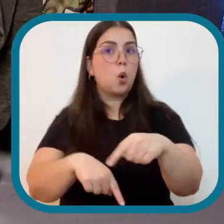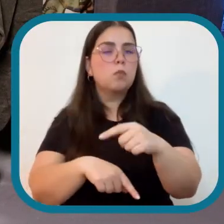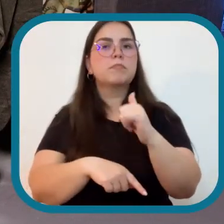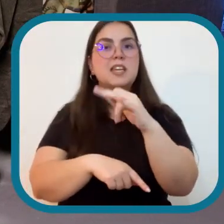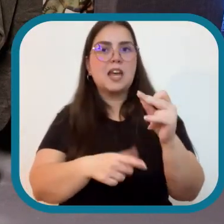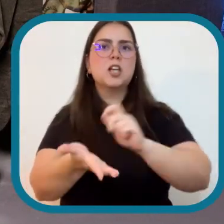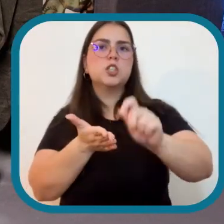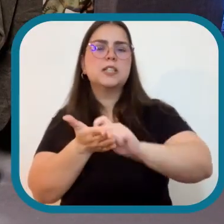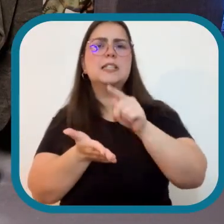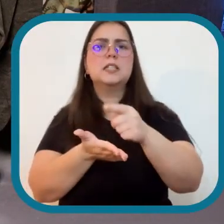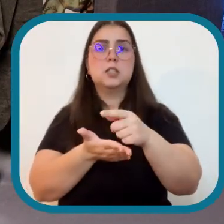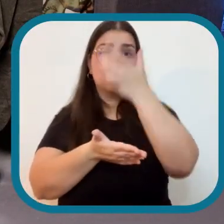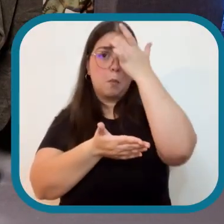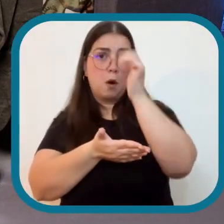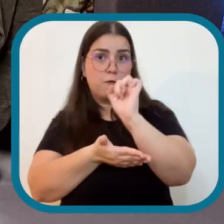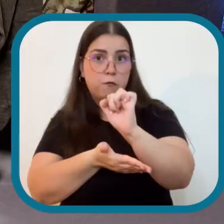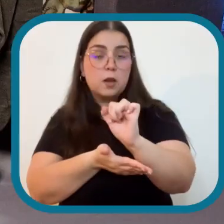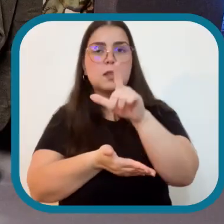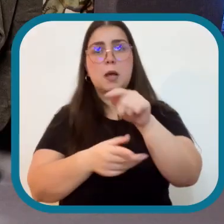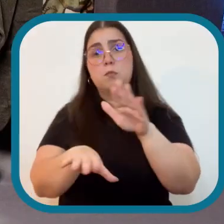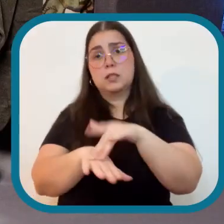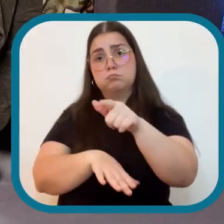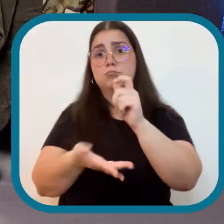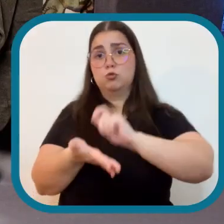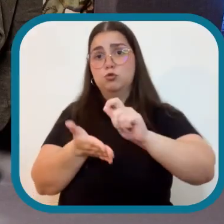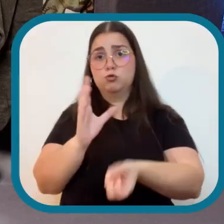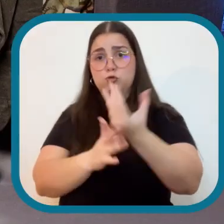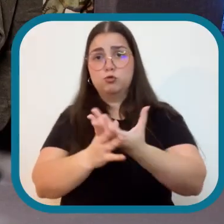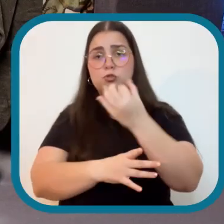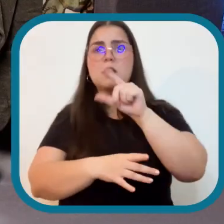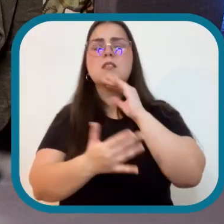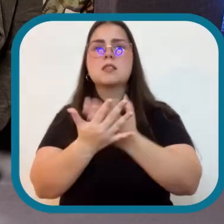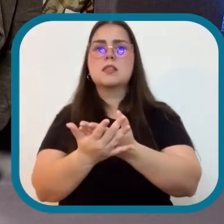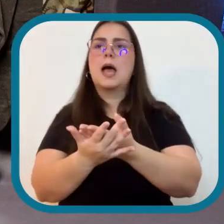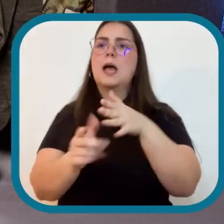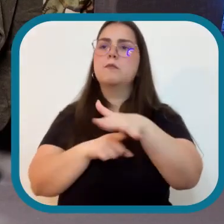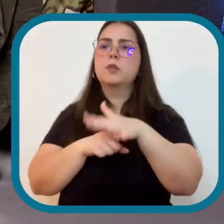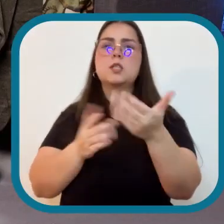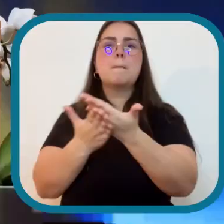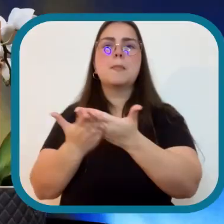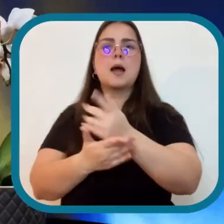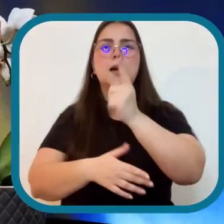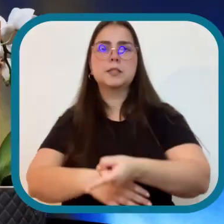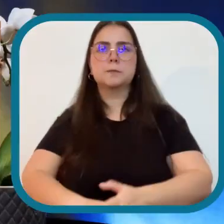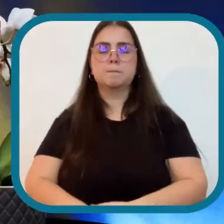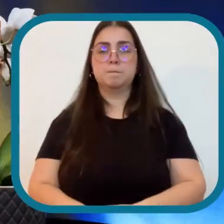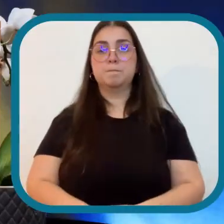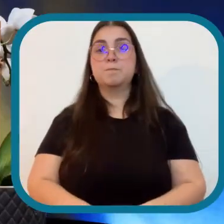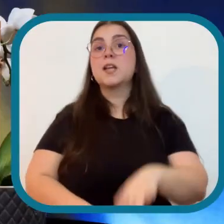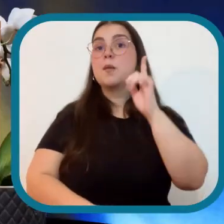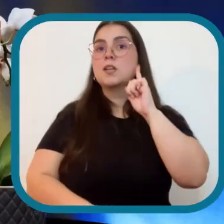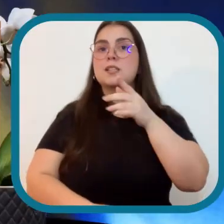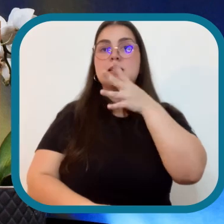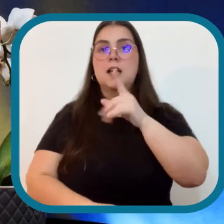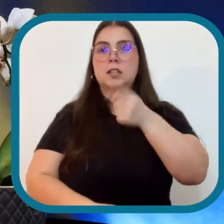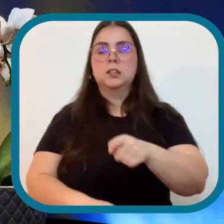inteligência artificial. O que é que isto, na sua opinião, também enquanto autor, significa para o mercado literário? Bem, é importante dizer que